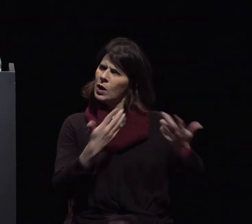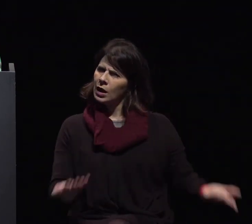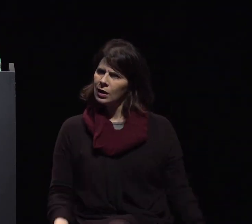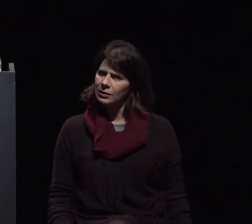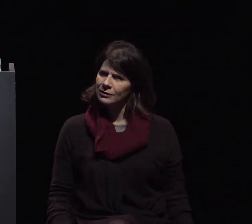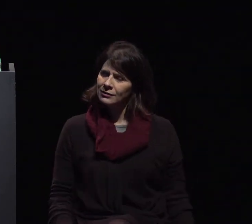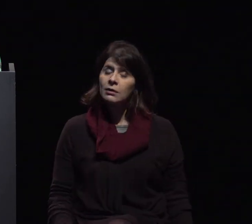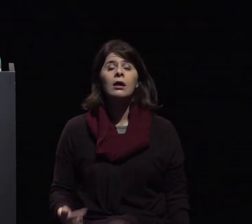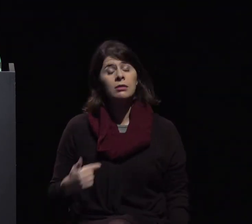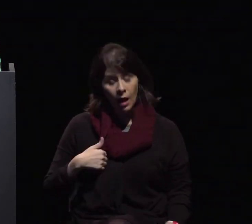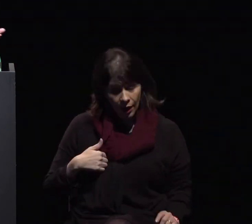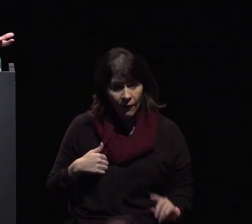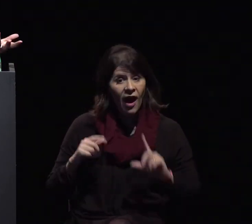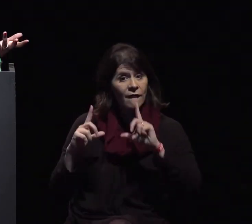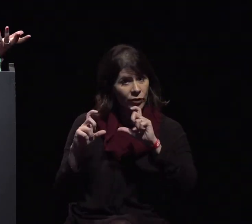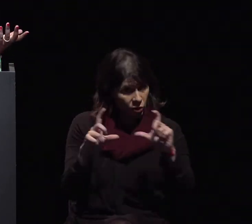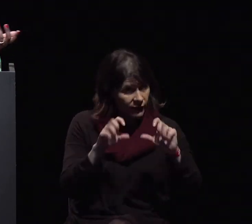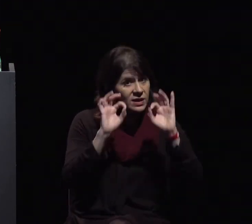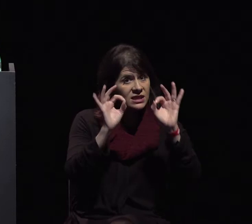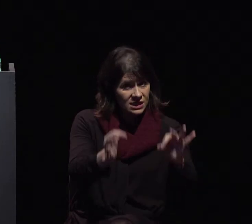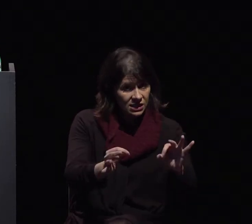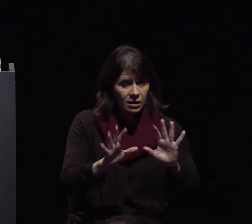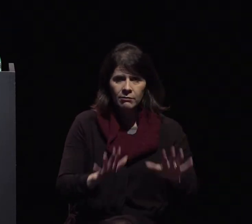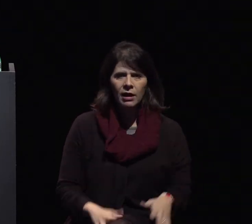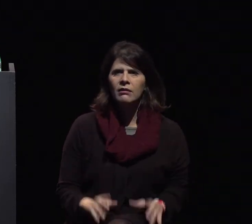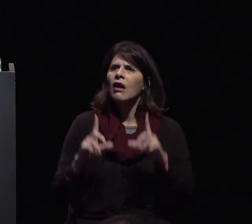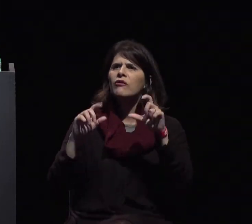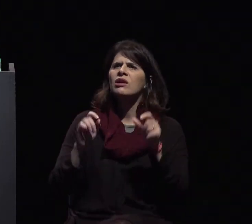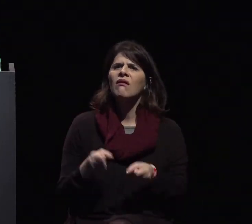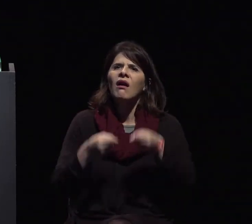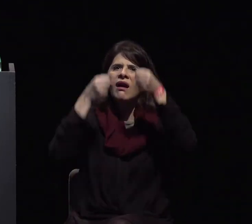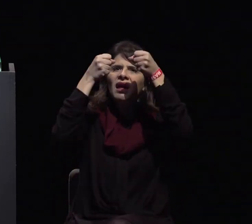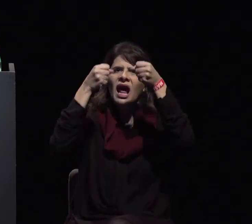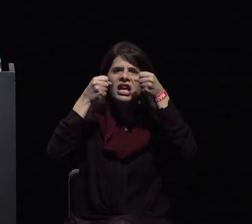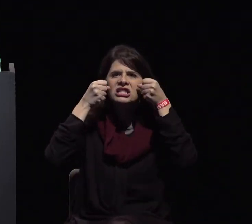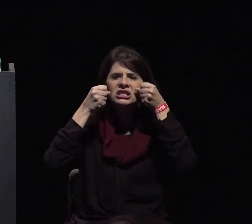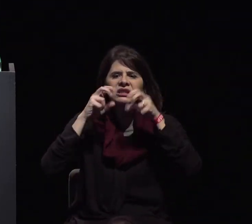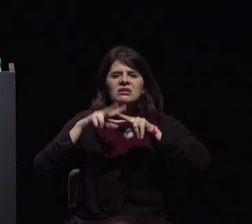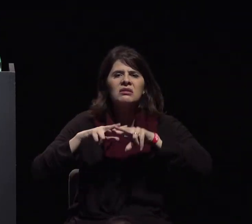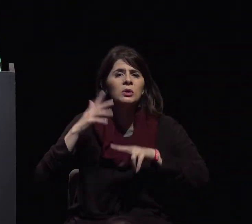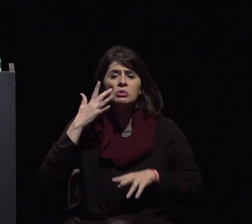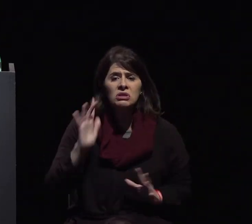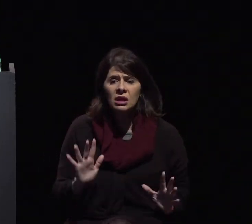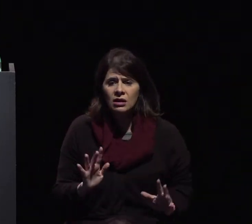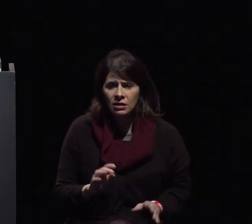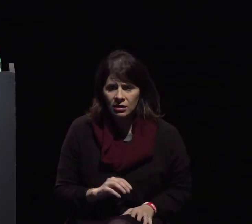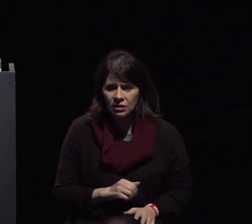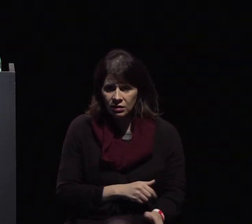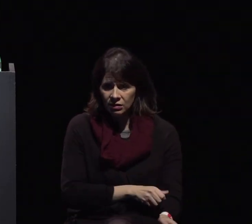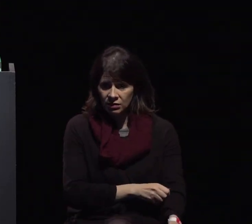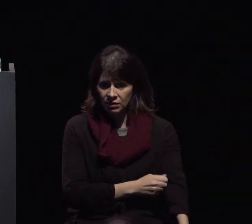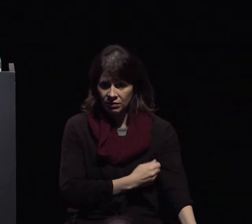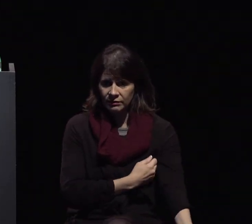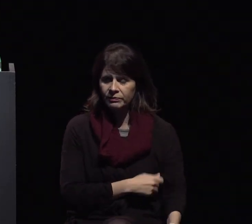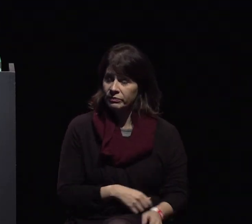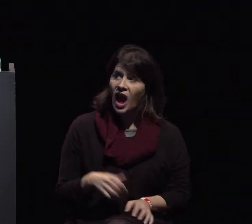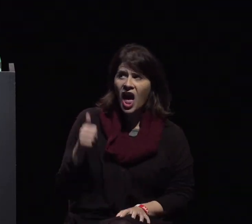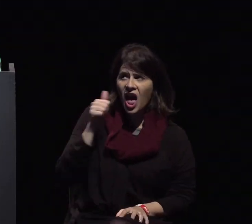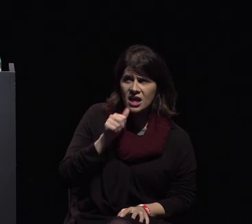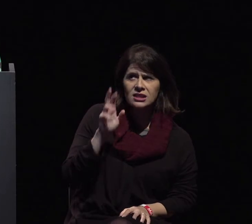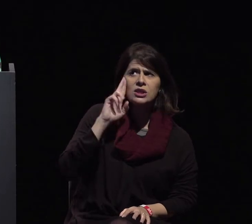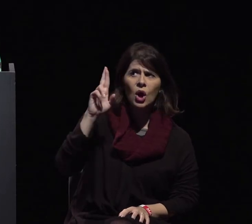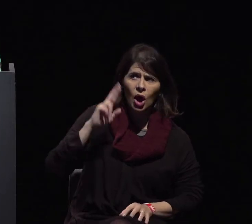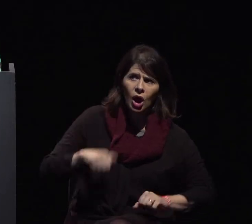mesmo. Senhora, a gente vai fotografar grade? Não sei. Sei que vai me contar o que a gente vai fotografar.